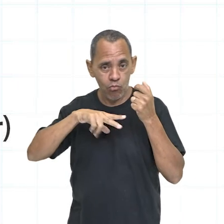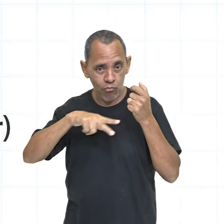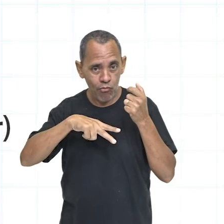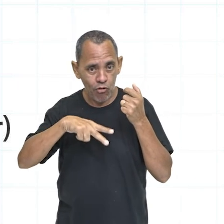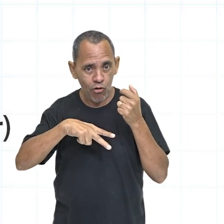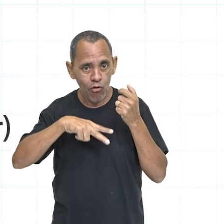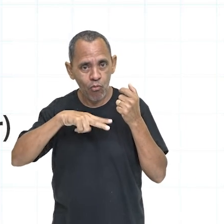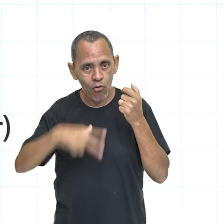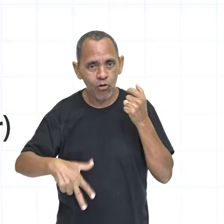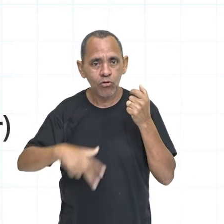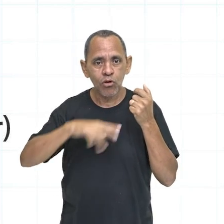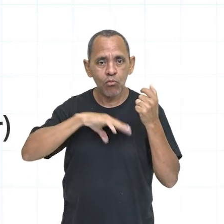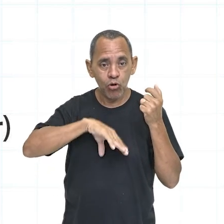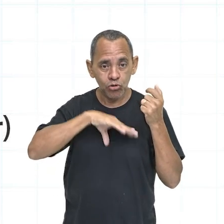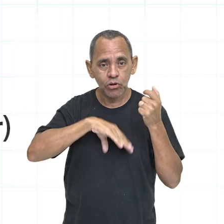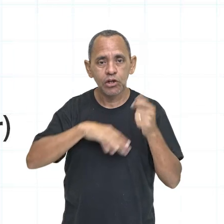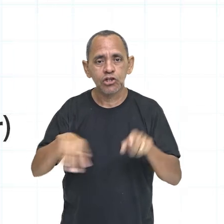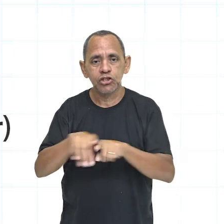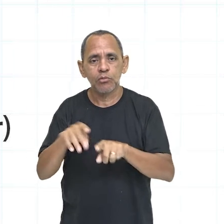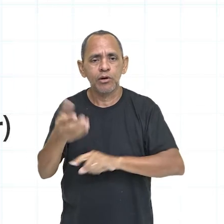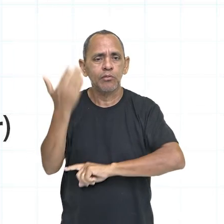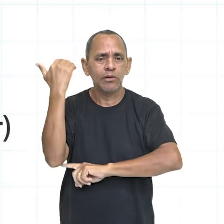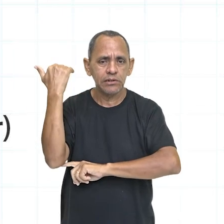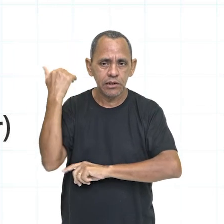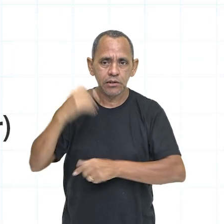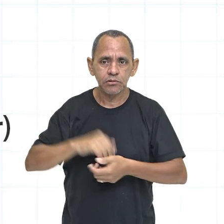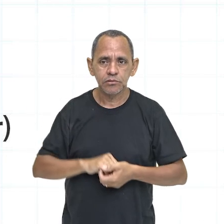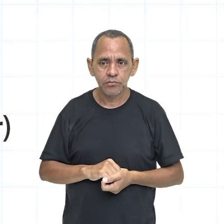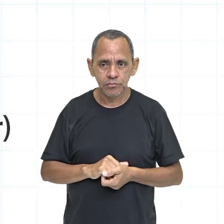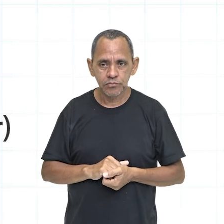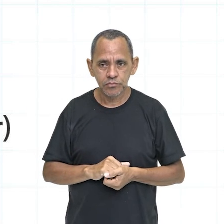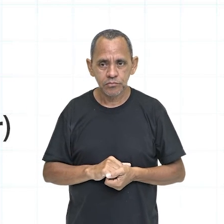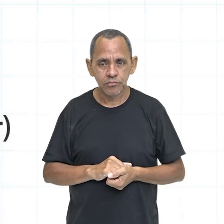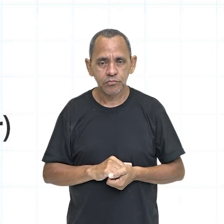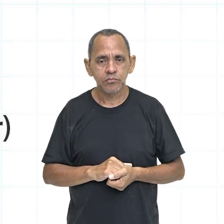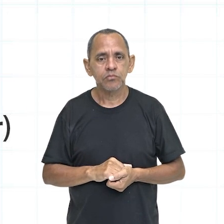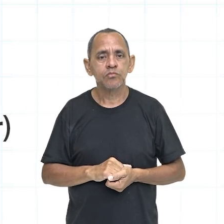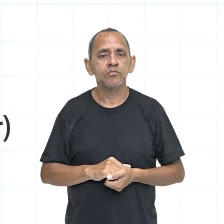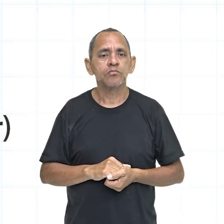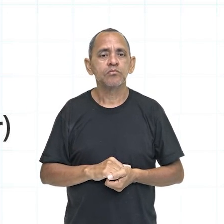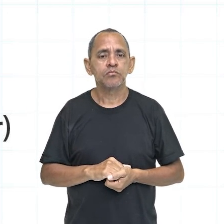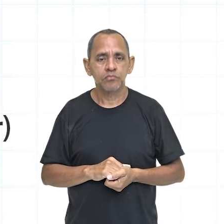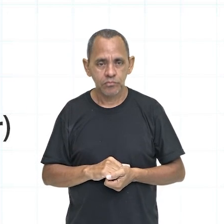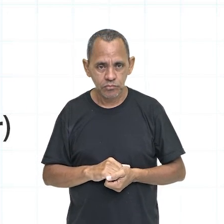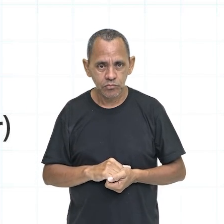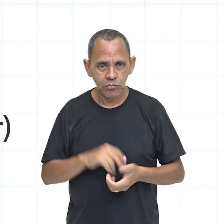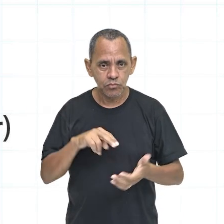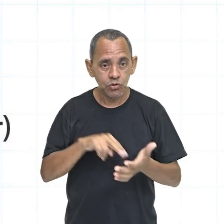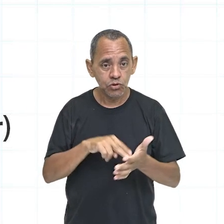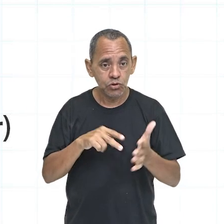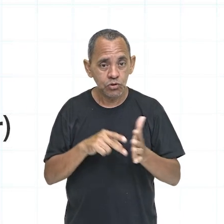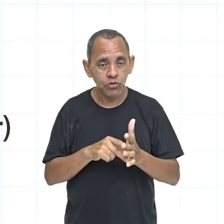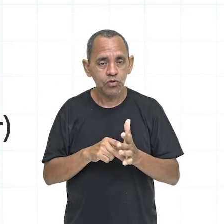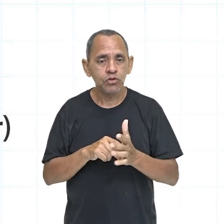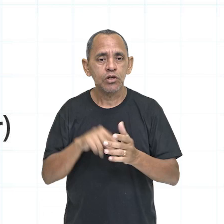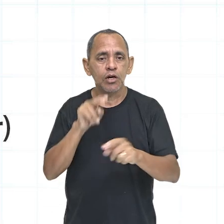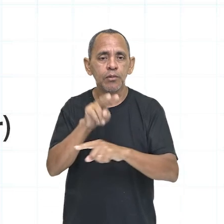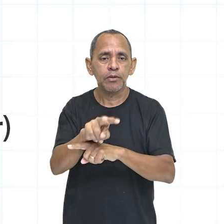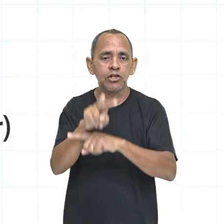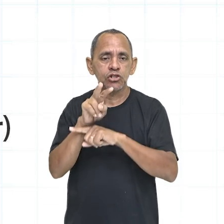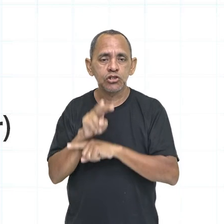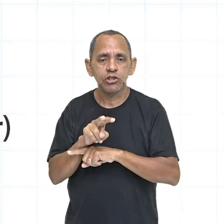verbo auxiliar, um verbo regular também, tá? To borrow, borrow, e significa emprestar, só que no sentido de